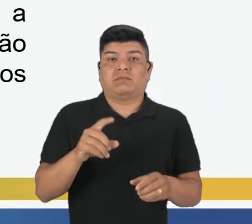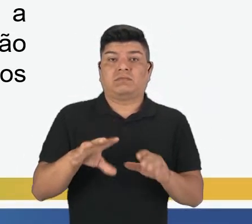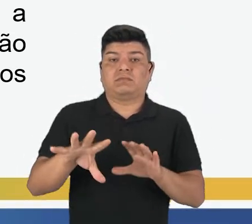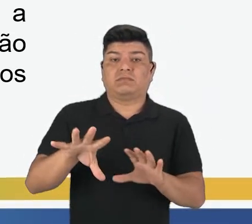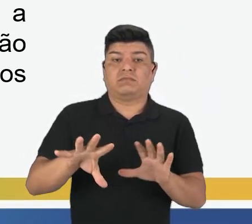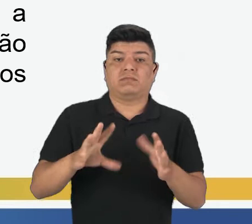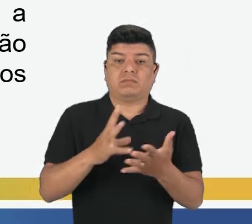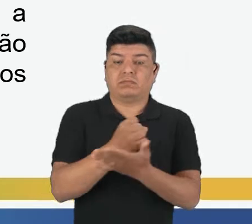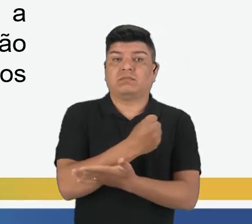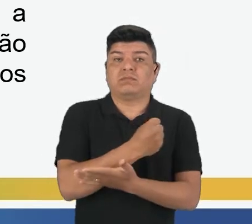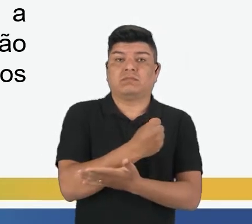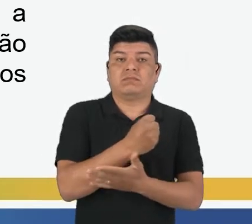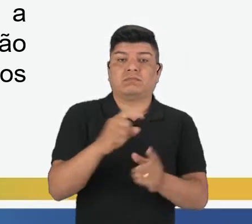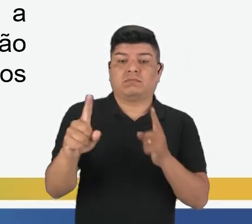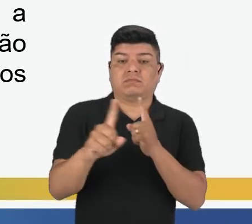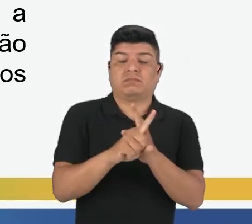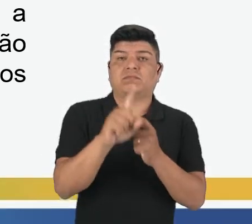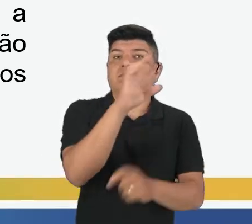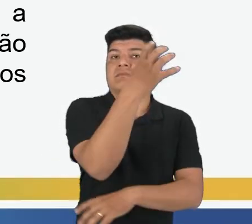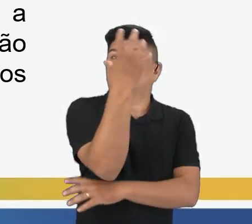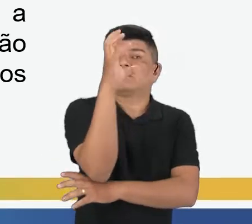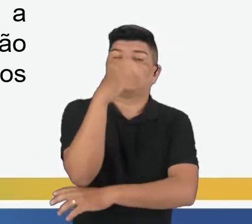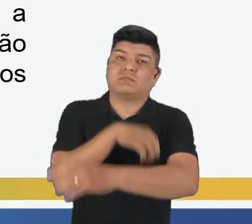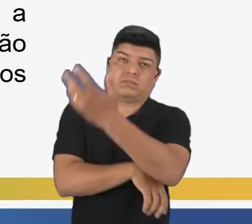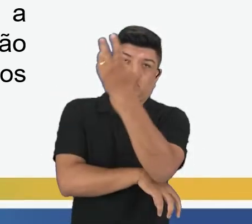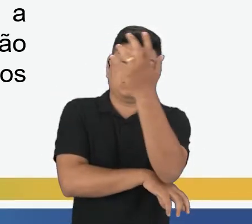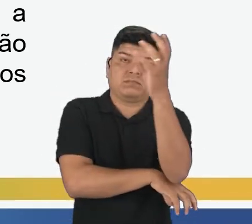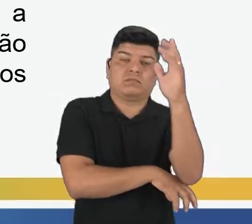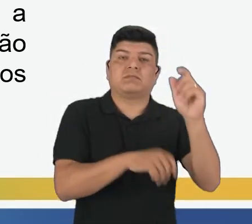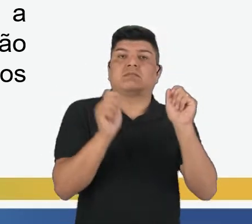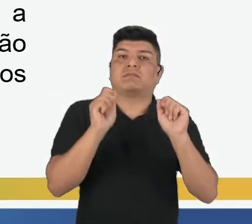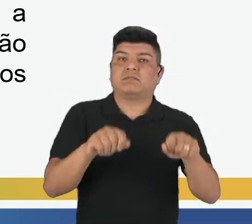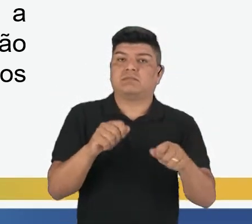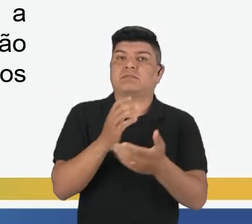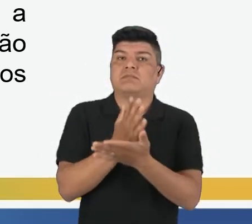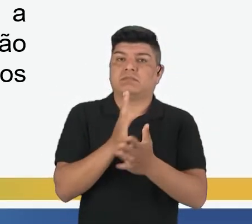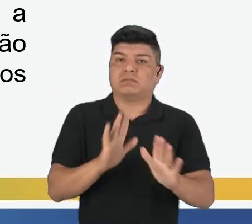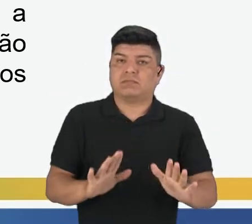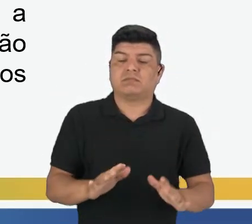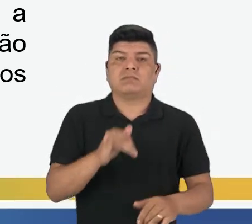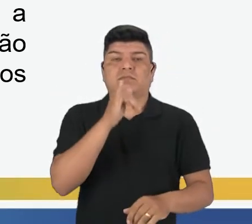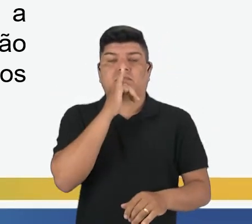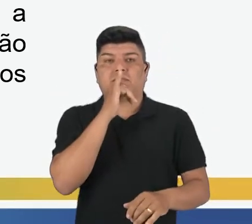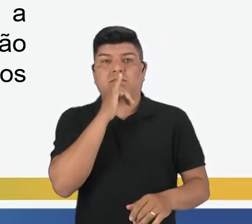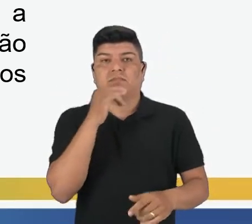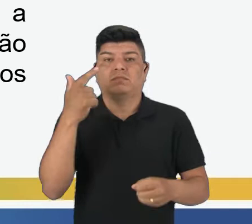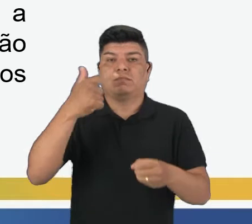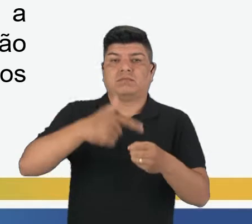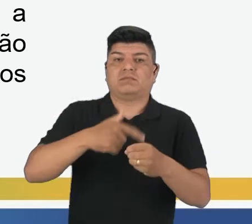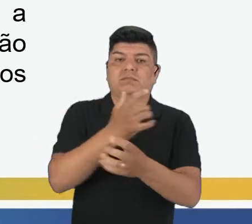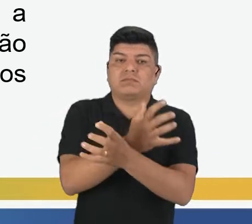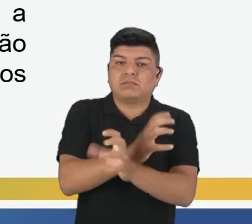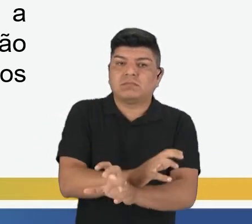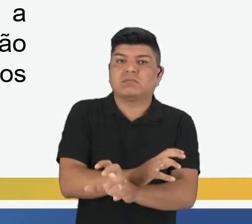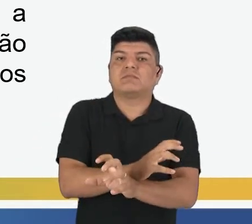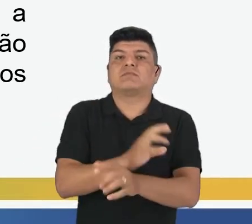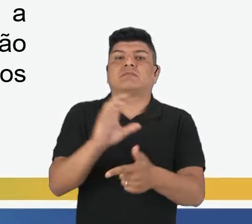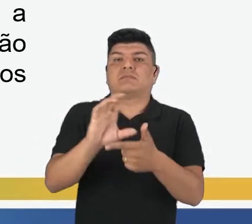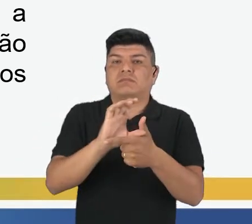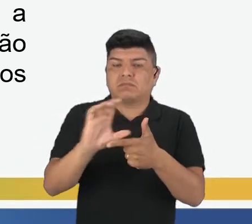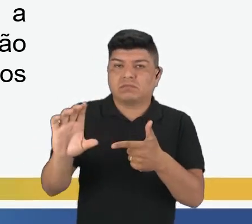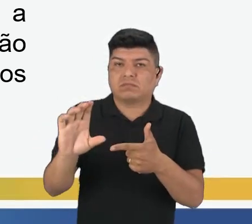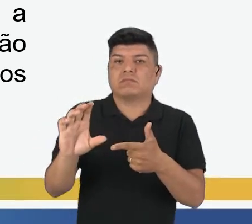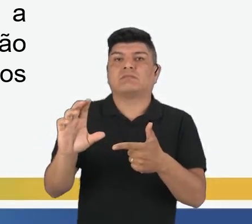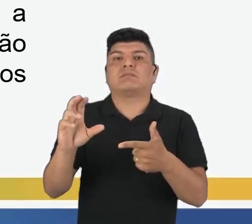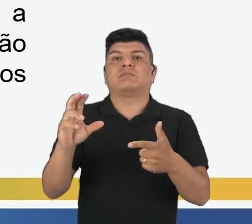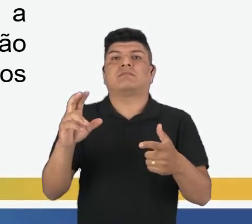na natureza e que tendem a acabar, como combustível fósseis, o petróleo, o carvão, o mineral,